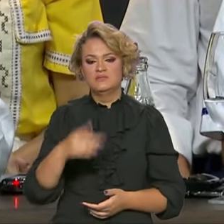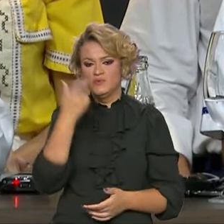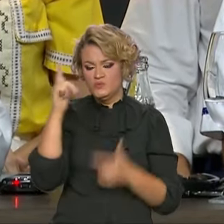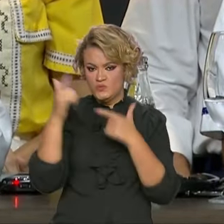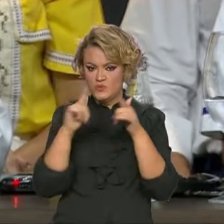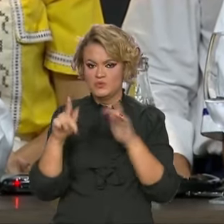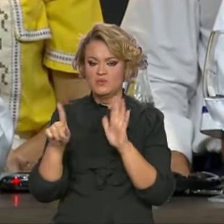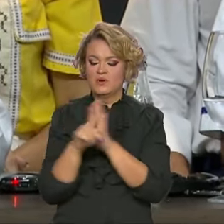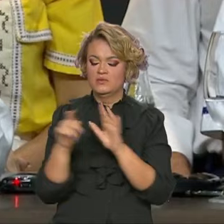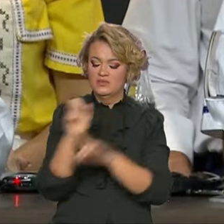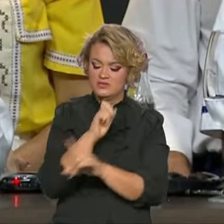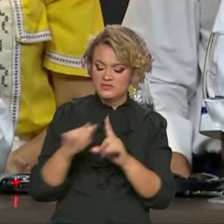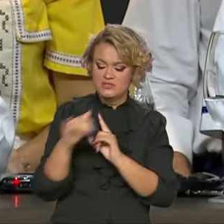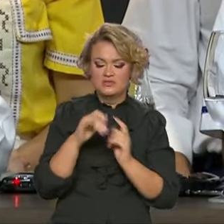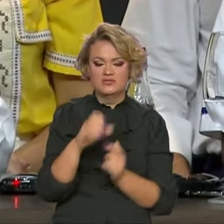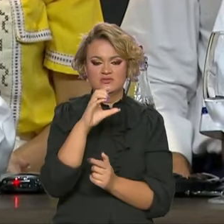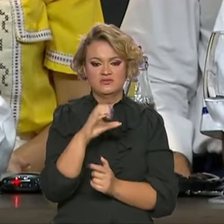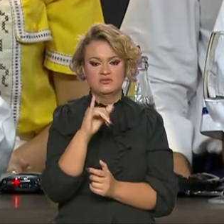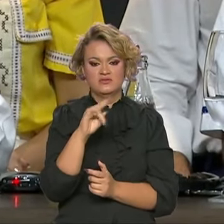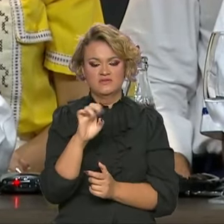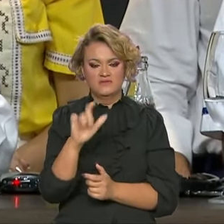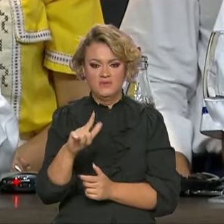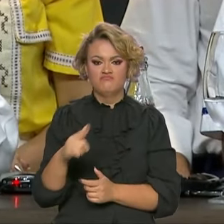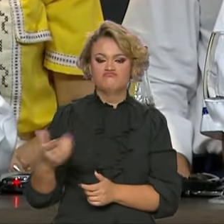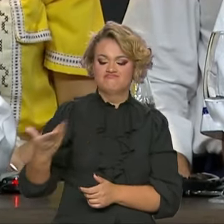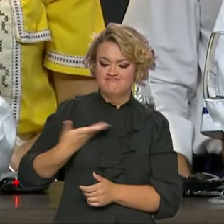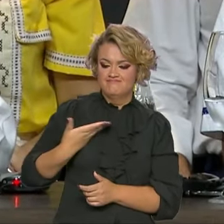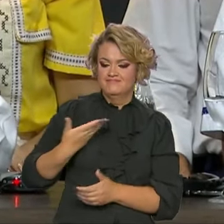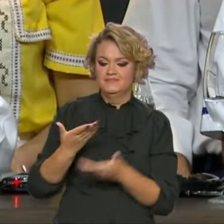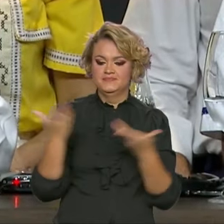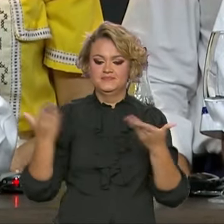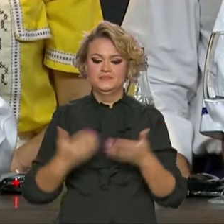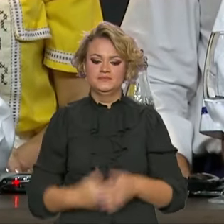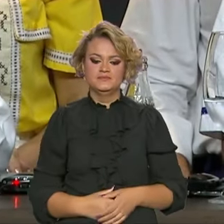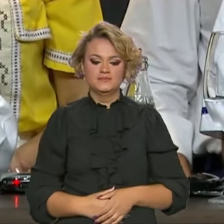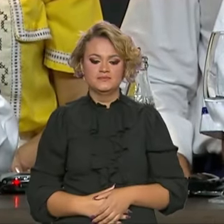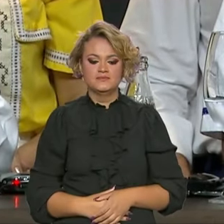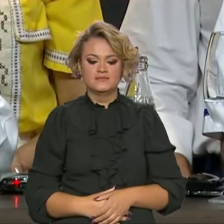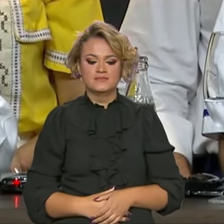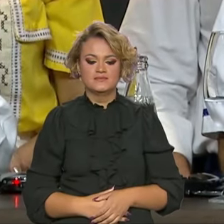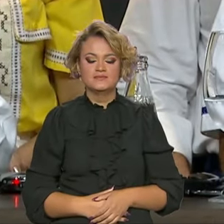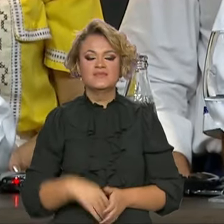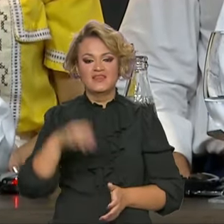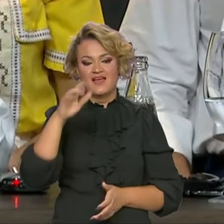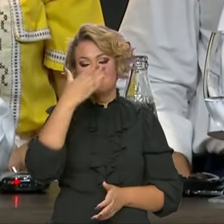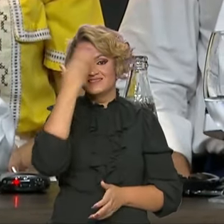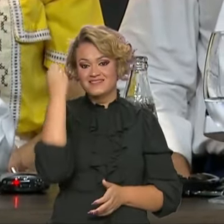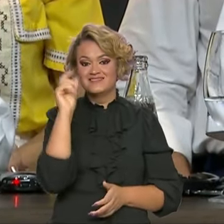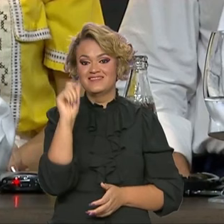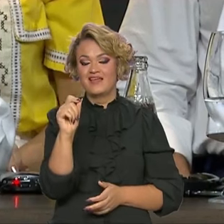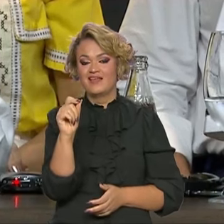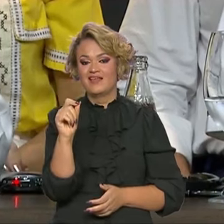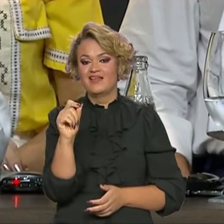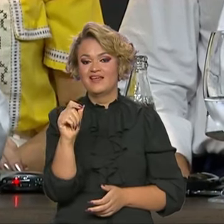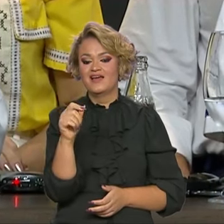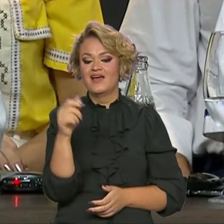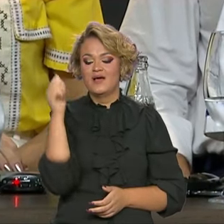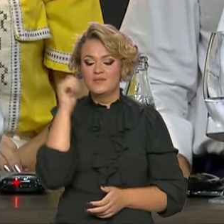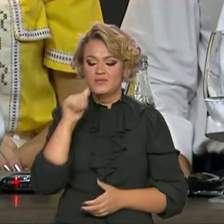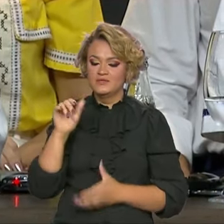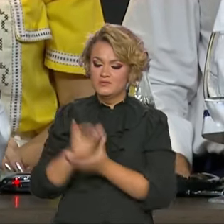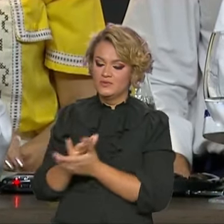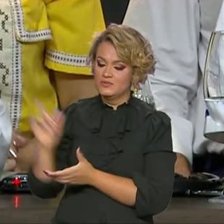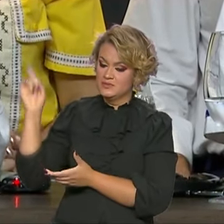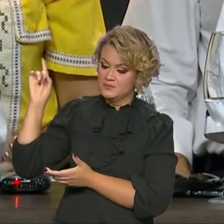e senhores da sociedade civil, companheiros e companheiras. Ah, é. Esquecendo aqui de dizer que a minha